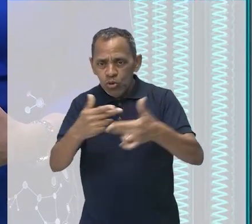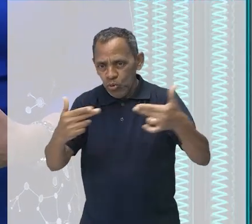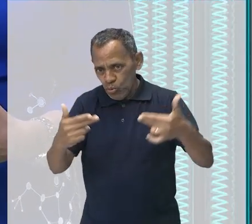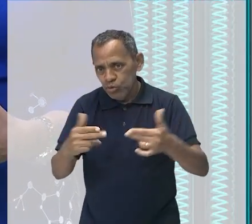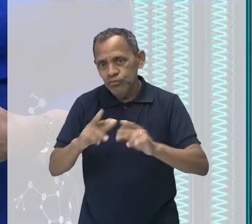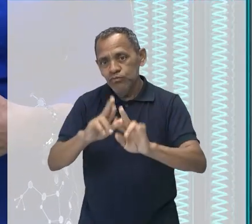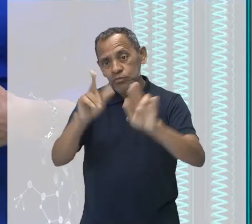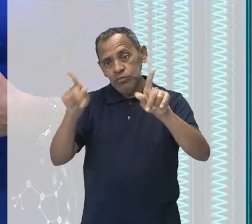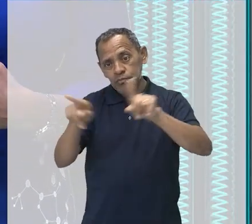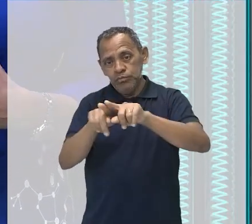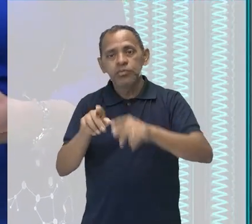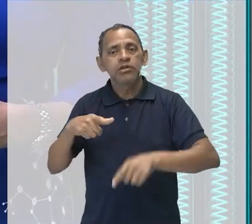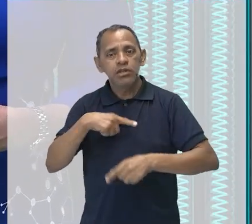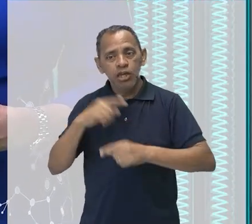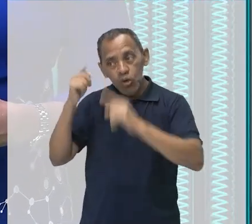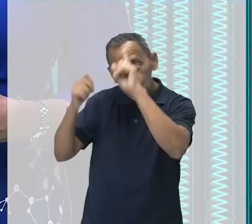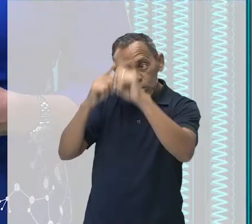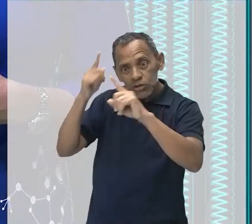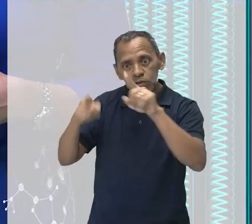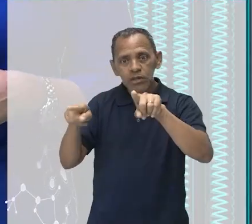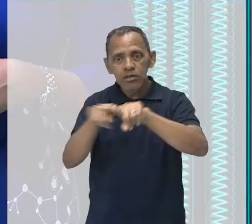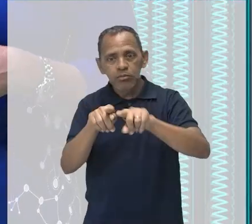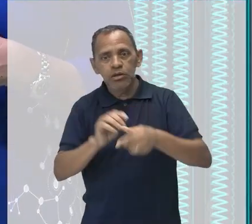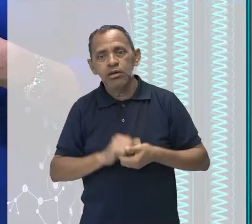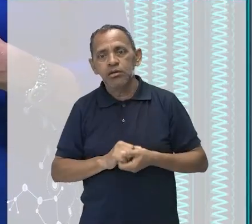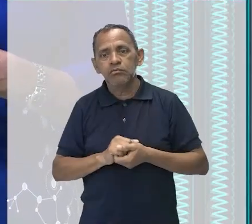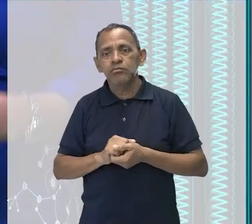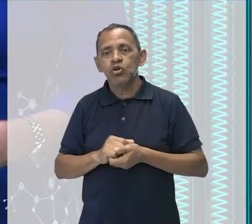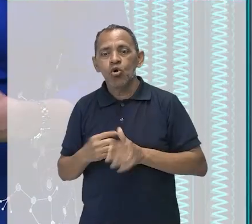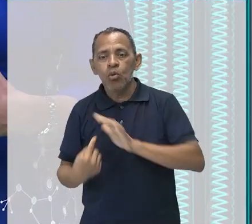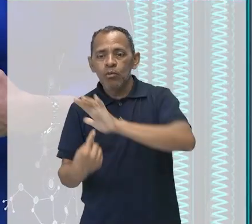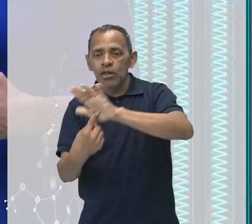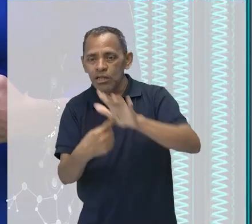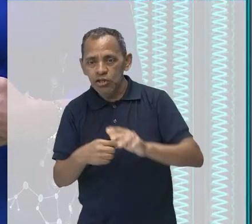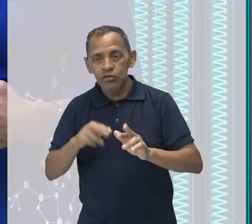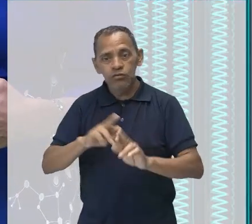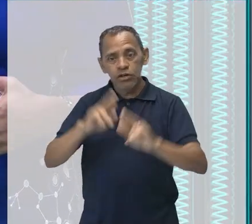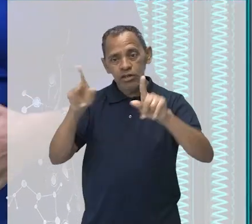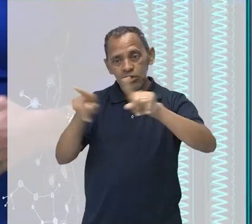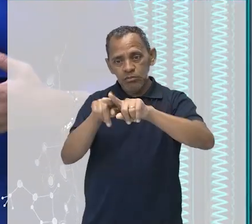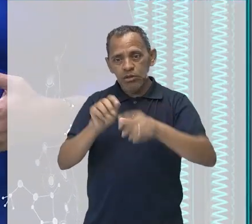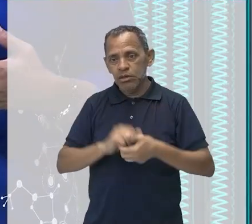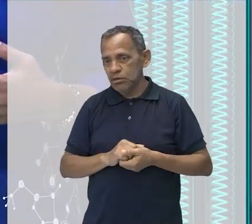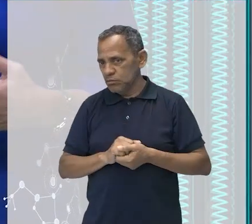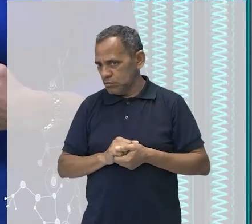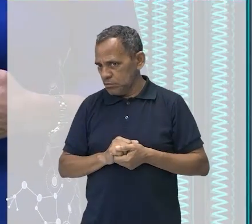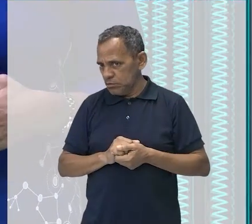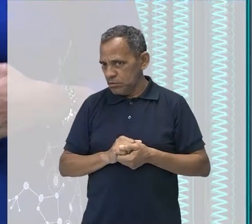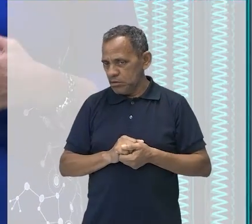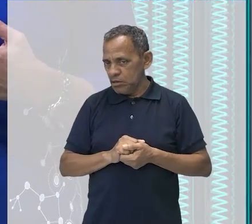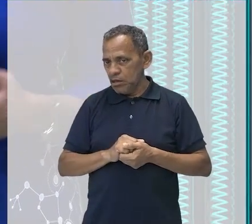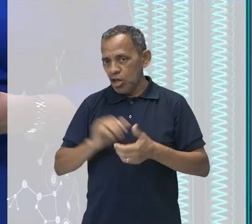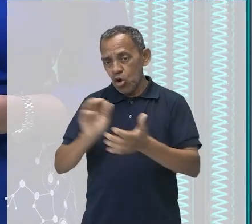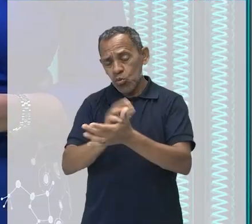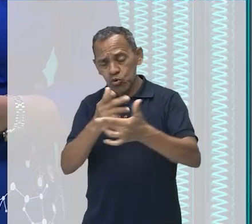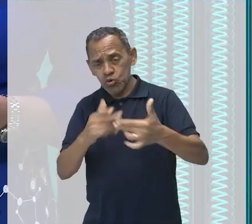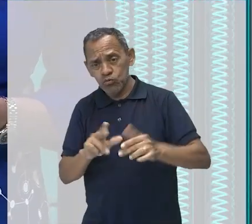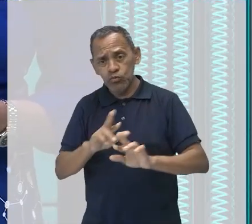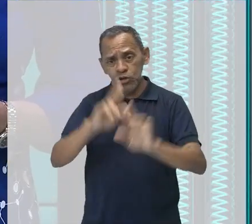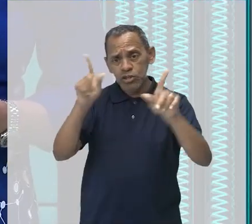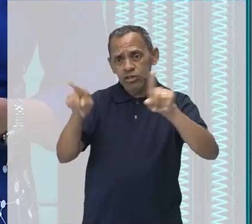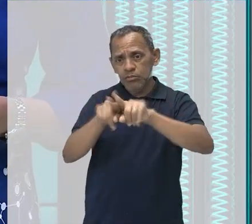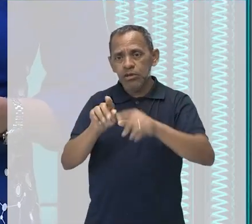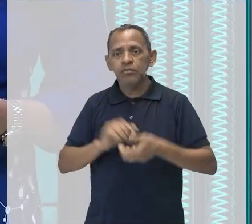experimentando algo diferente, tem um improviso, tem um cenário diferente, ou seja, tem algo